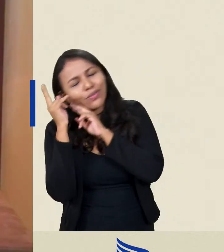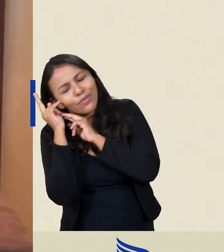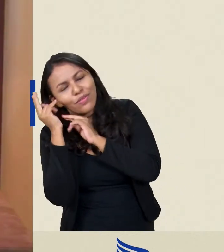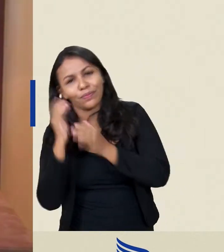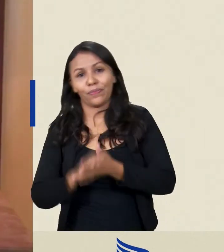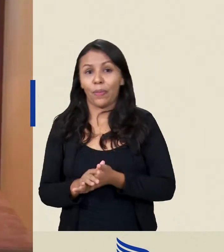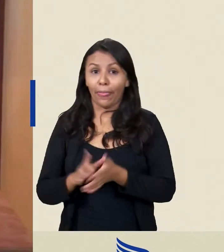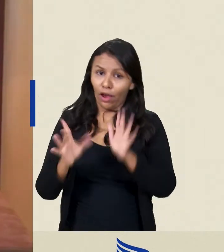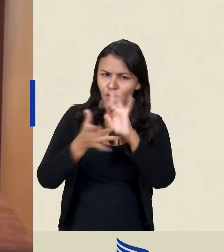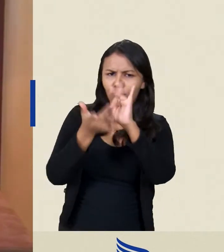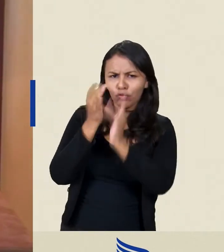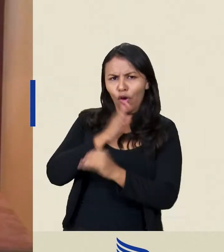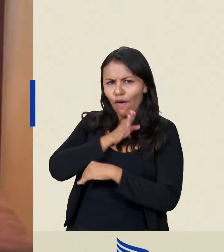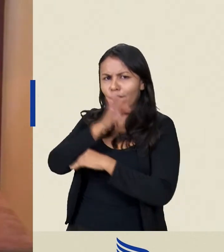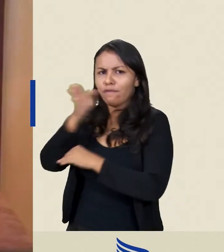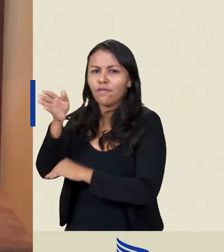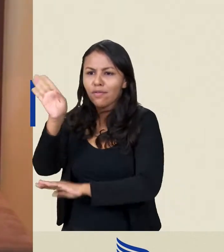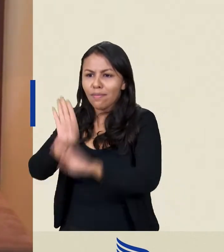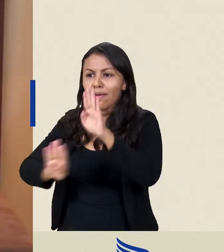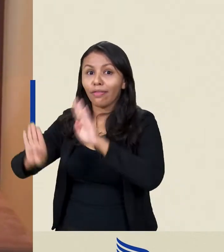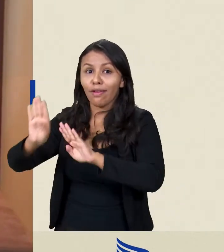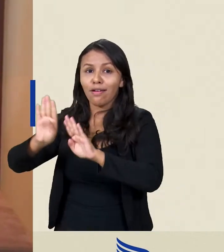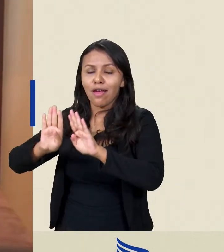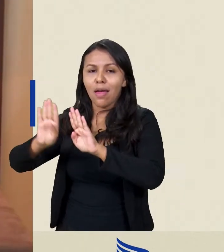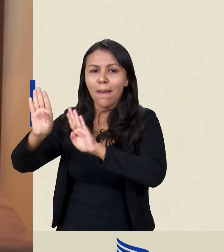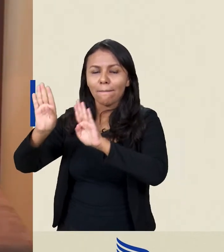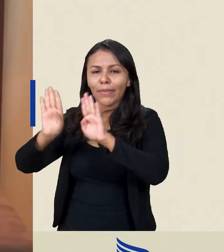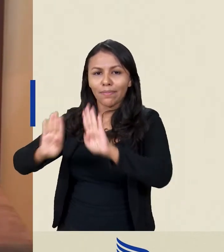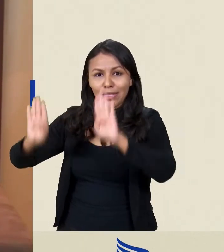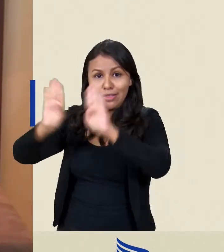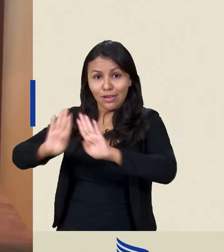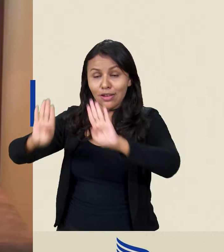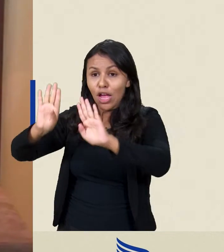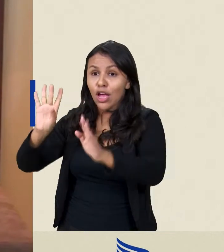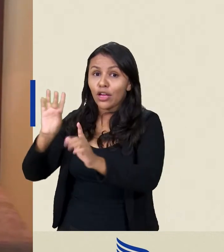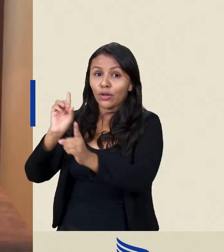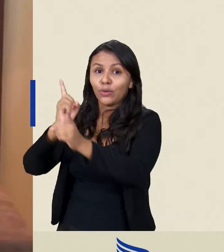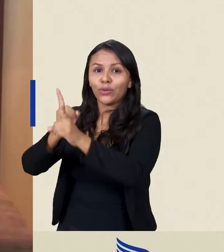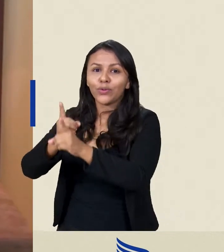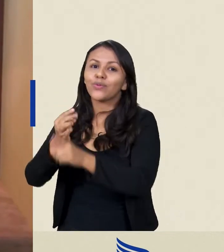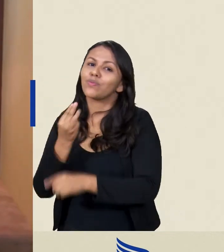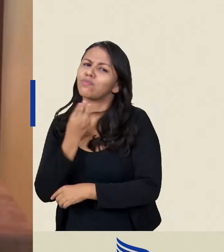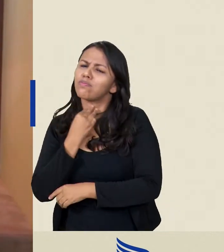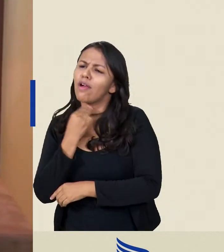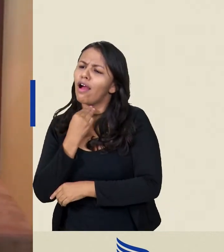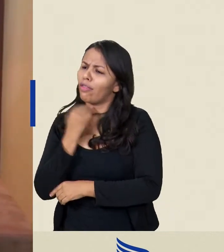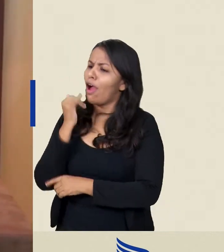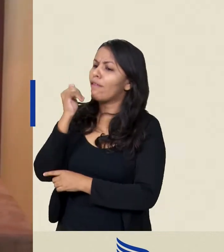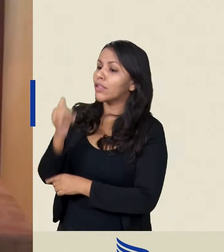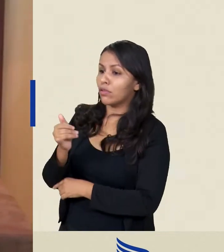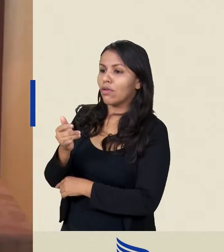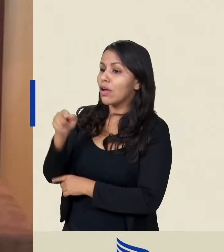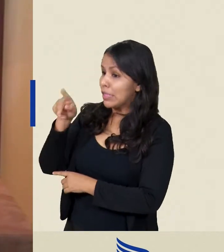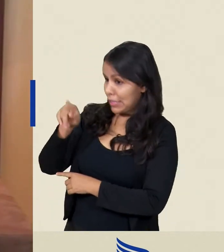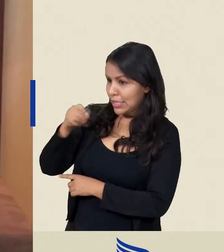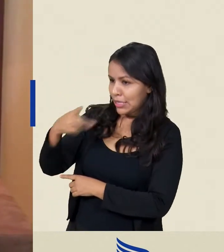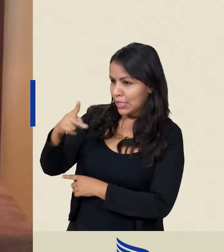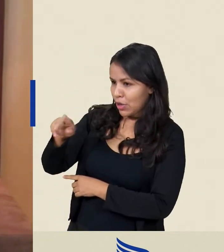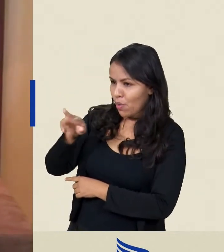dirigiu a Marta e afirmou de uma maneira clara e taxativa: teu irmão há de